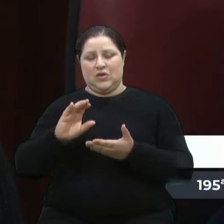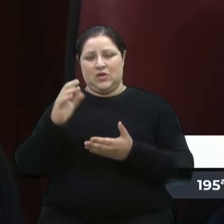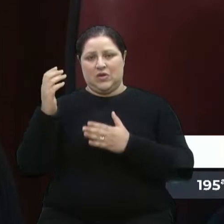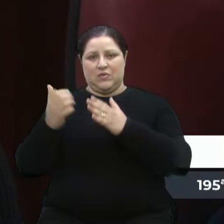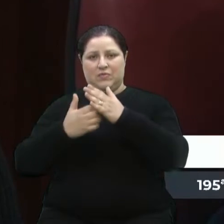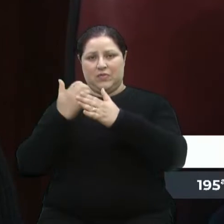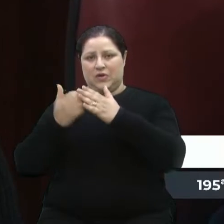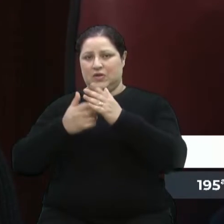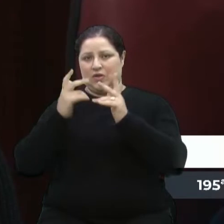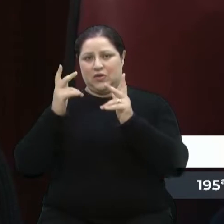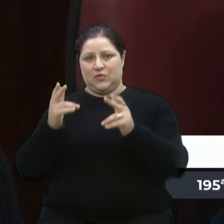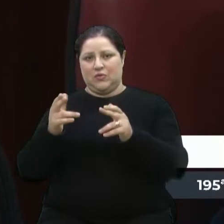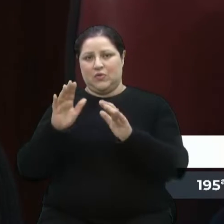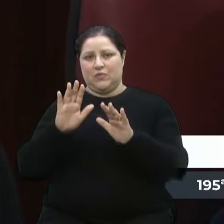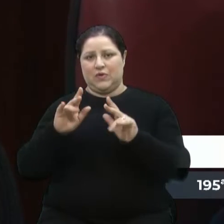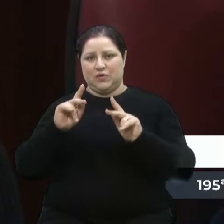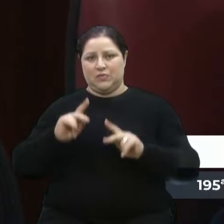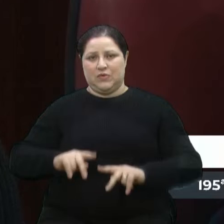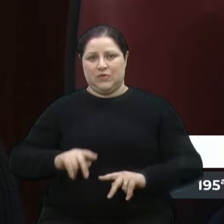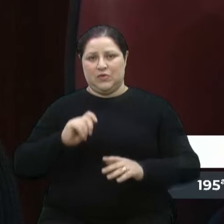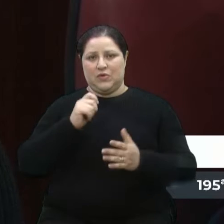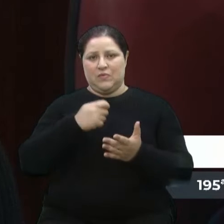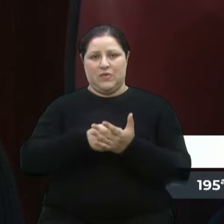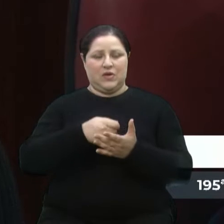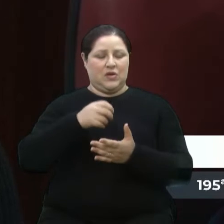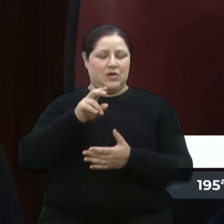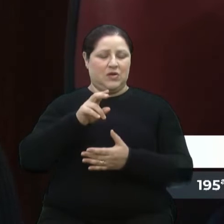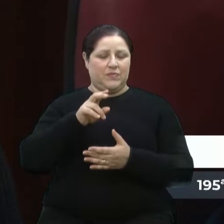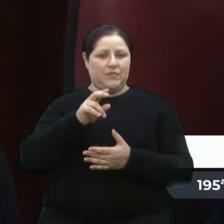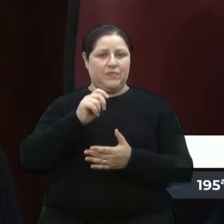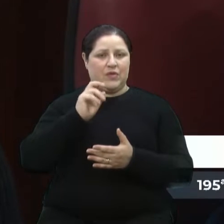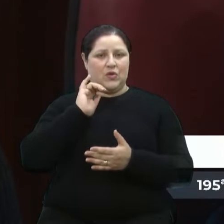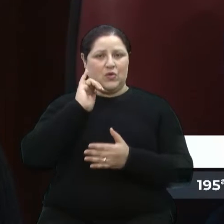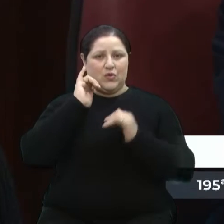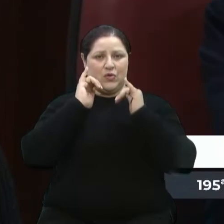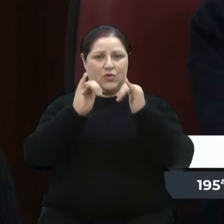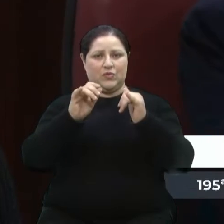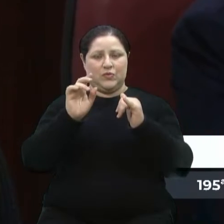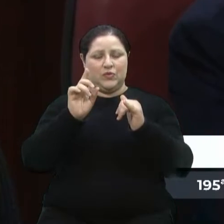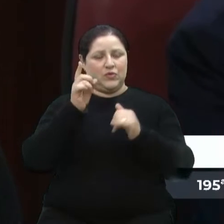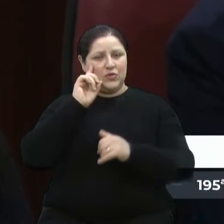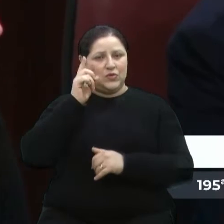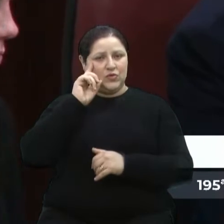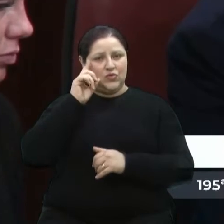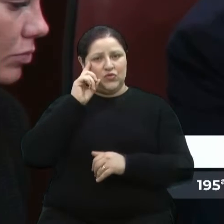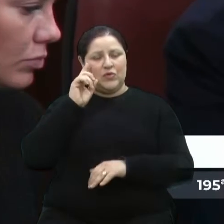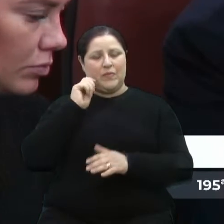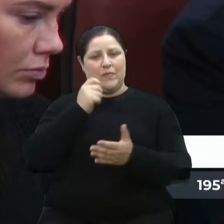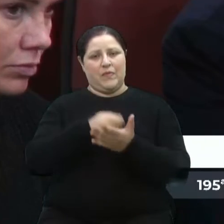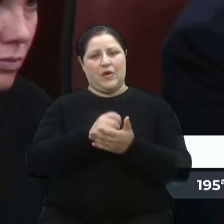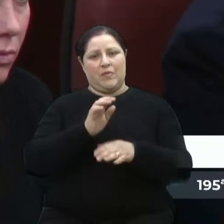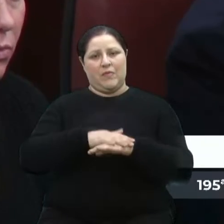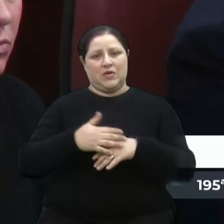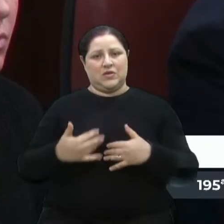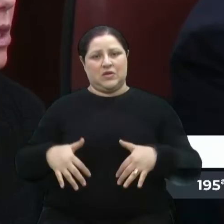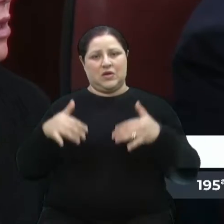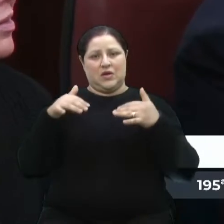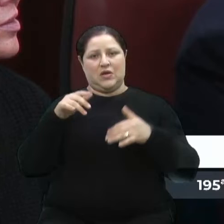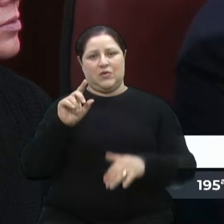o ônibus ia sentir no bolso pagar mais caro pelo preço da passagem. É isso,